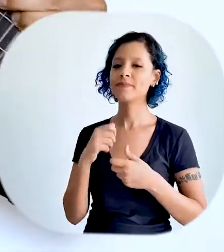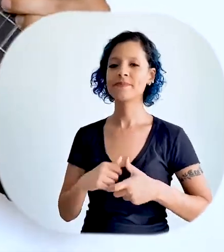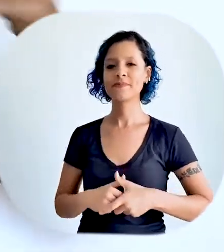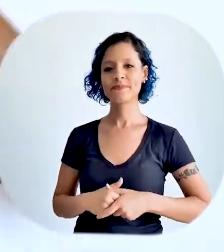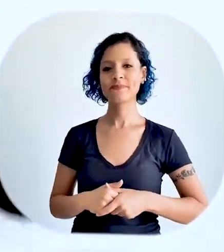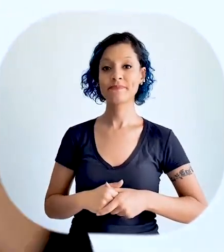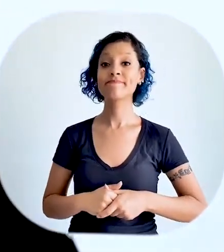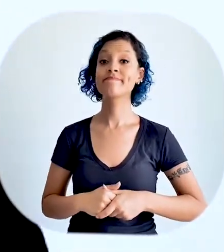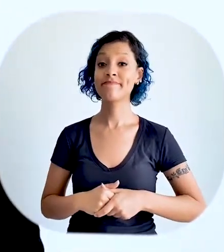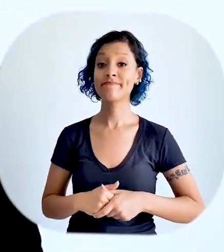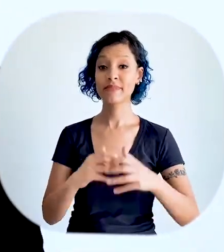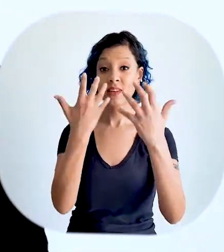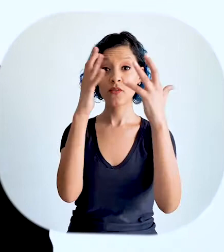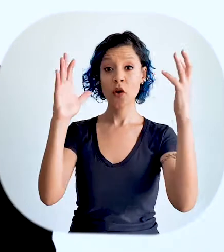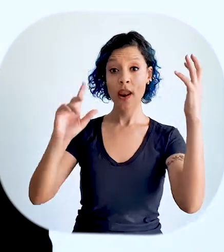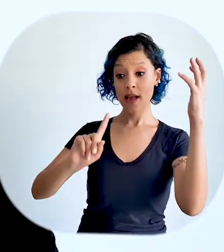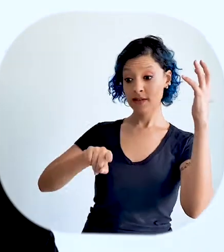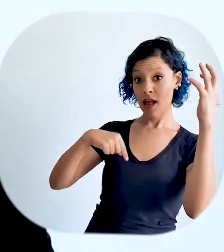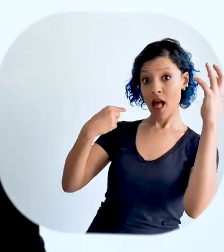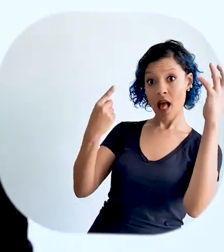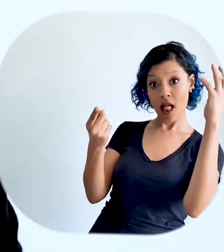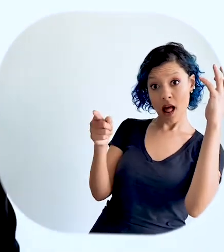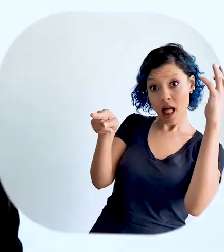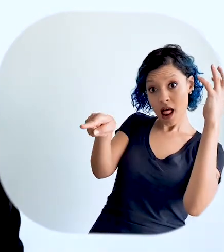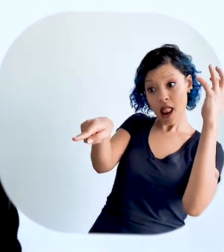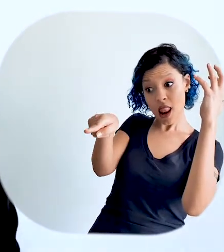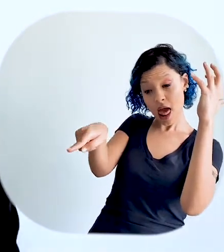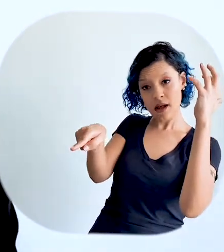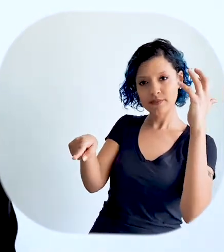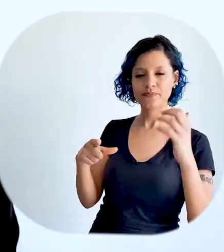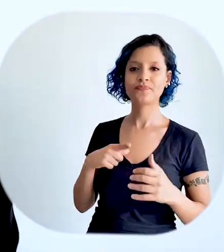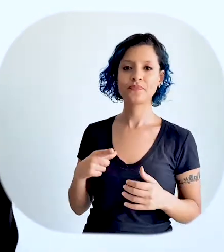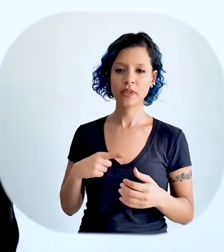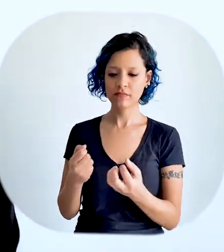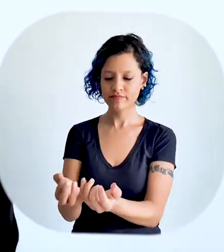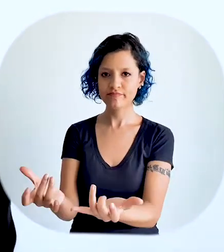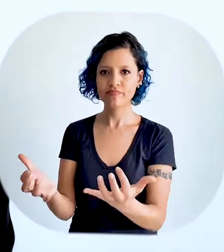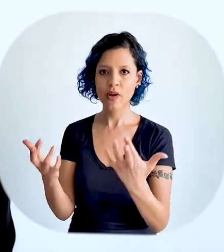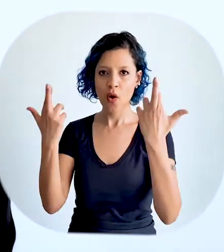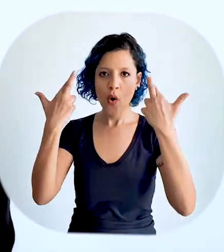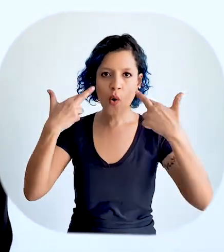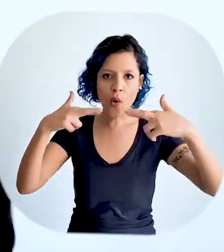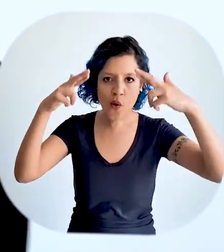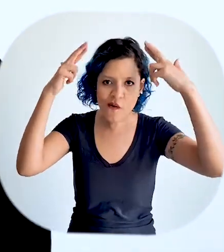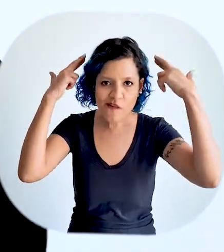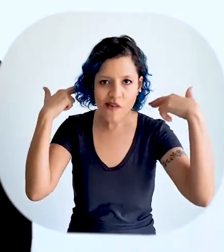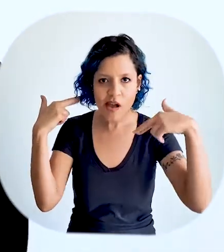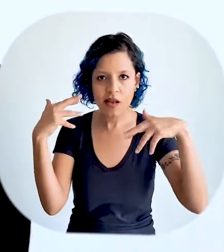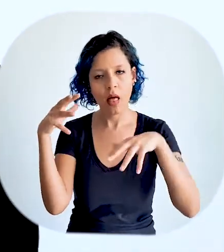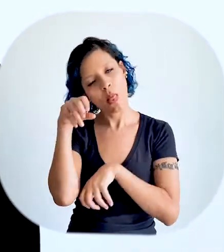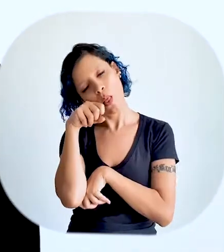Do lado dessa floresta havia um pasto de ovelhas, onde elas dormiam tranquilas.